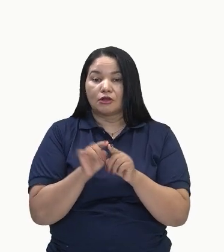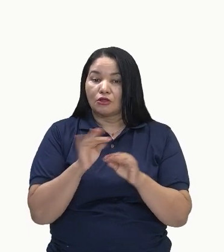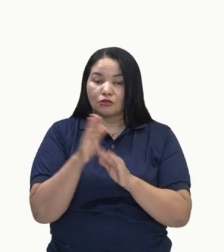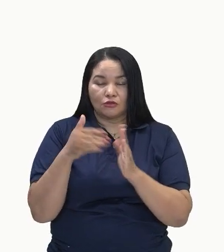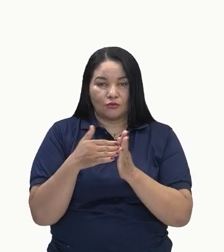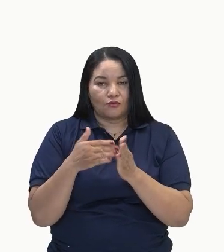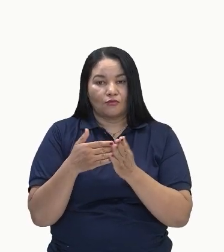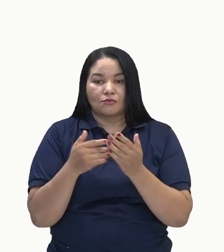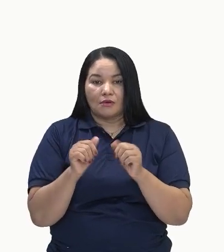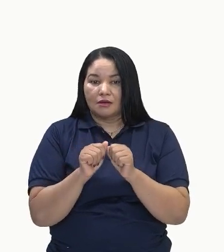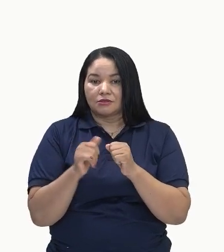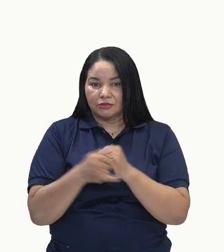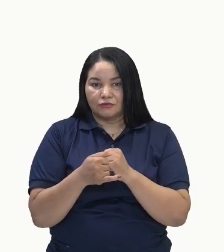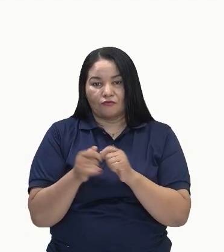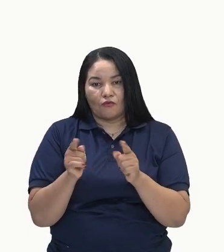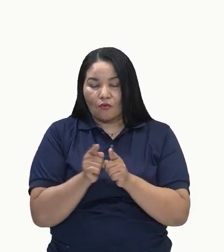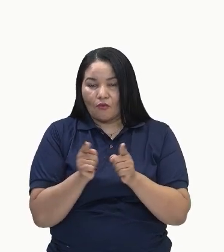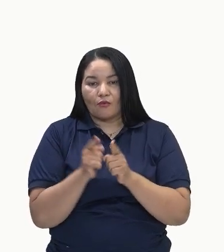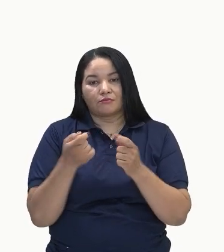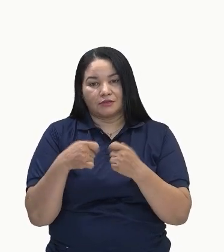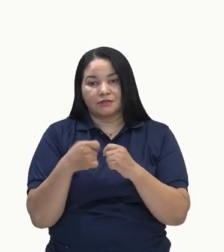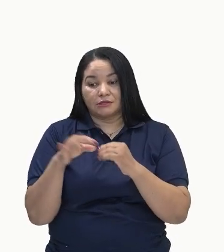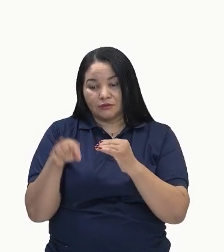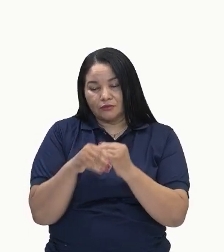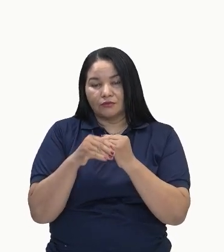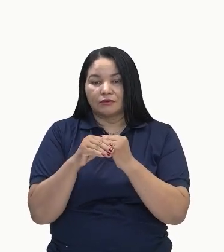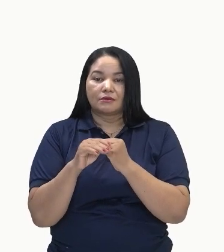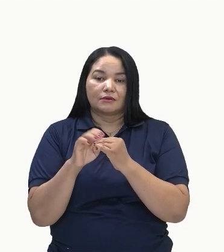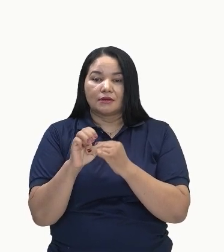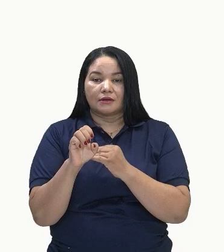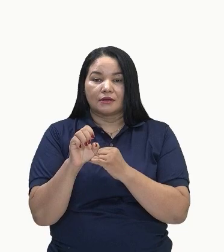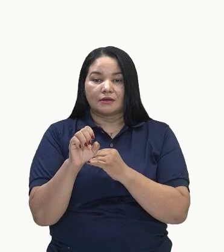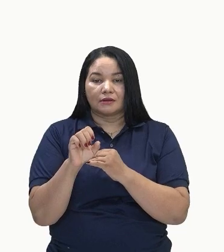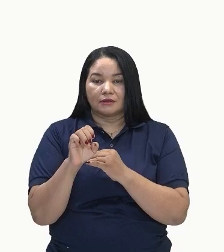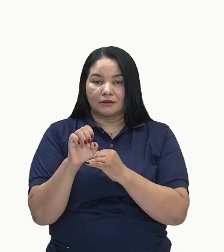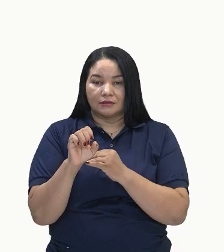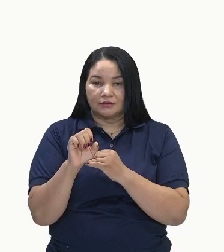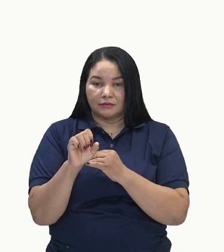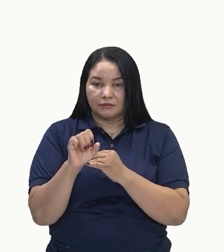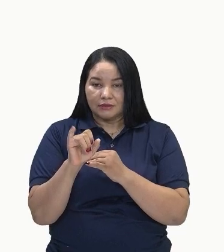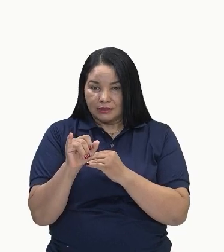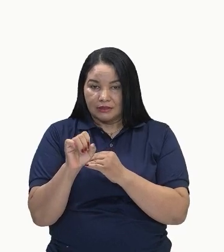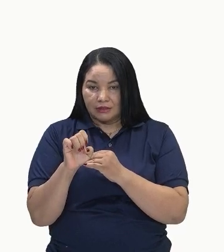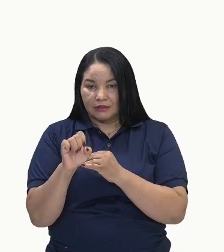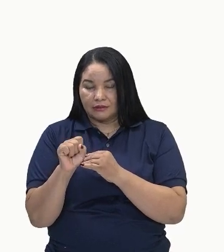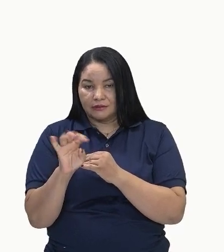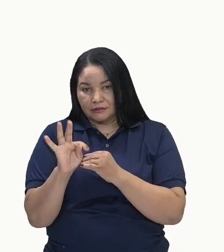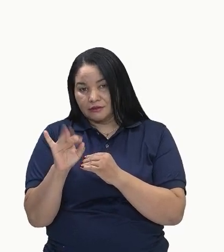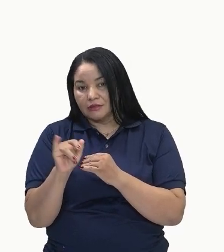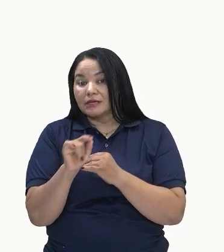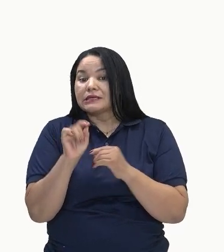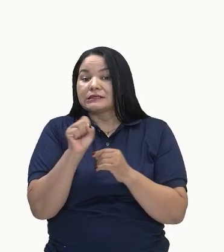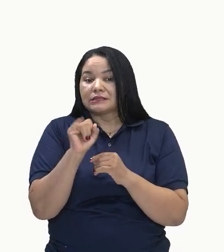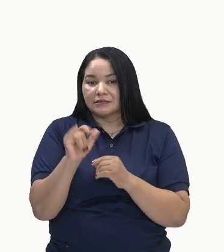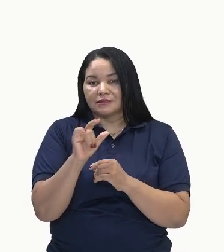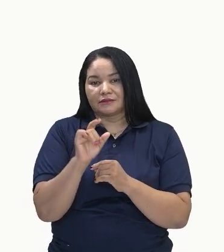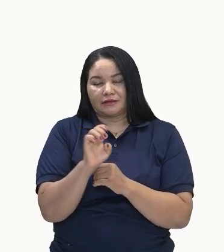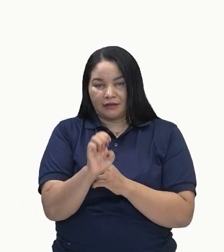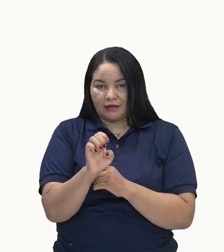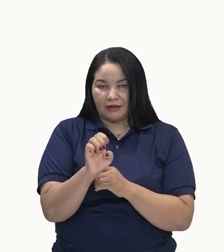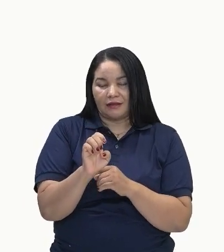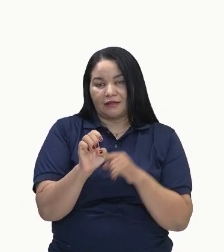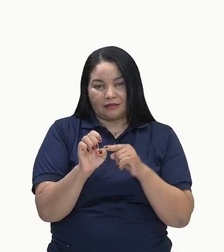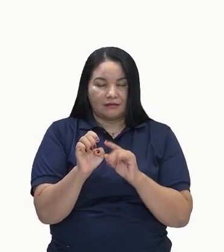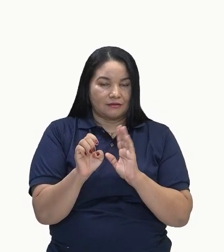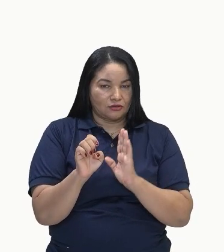adjetivo curto, ele vai ser acrescido IST ao adjetivo. Se o adjetivo tiver terminação em E, eu vou apenas acrescentar ST